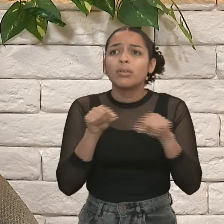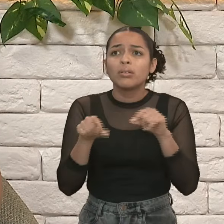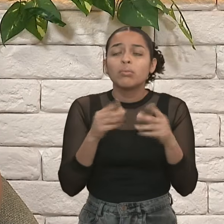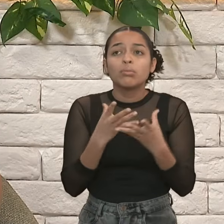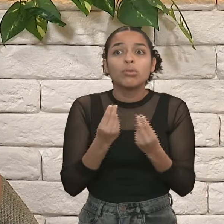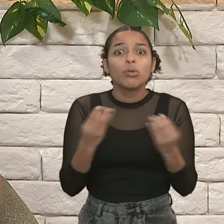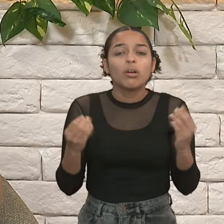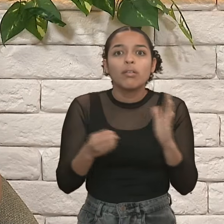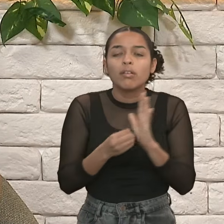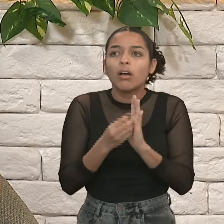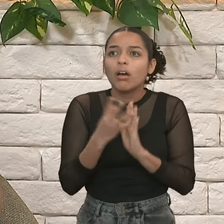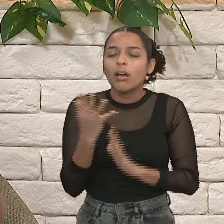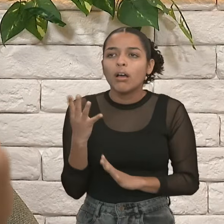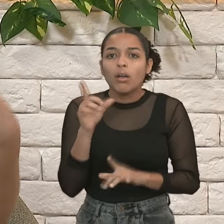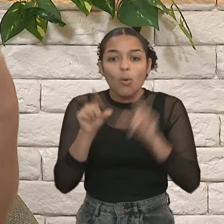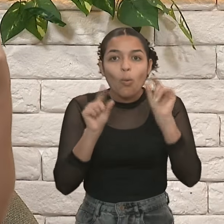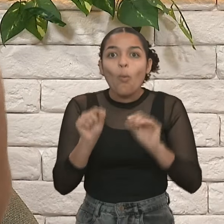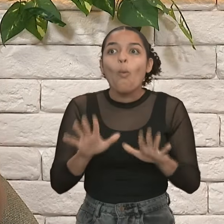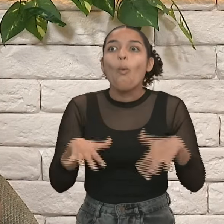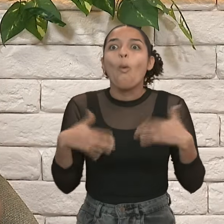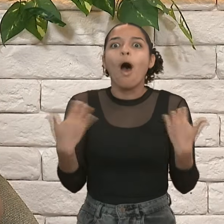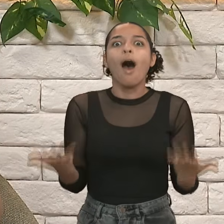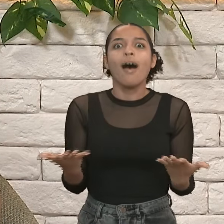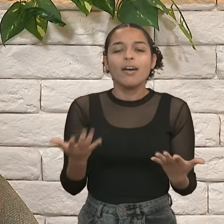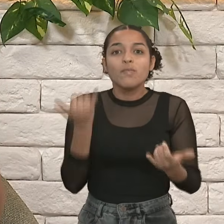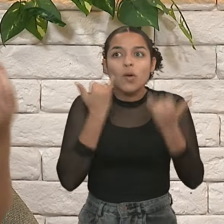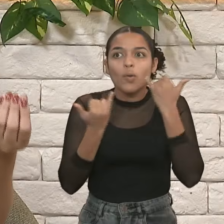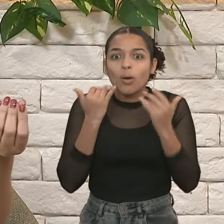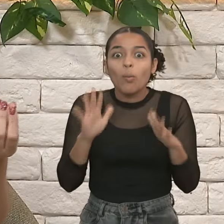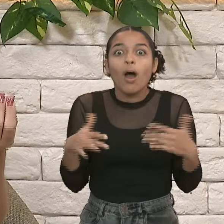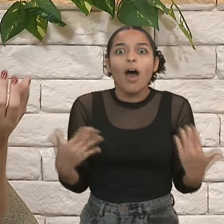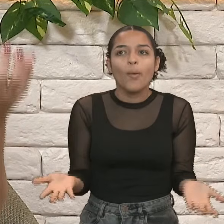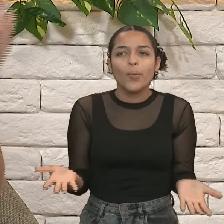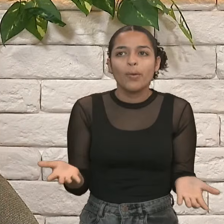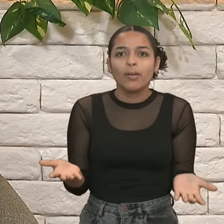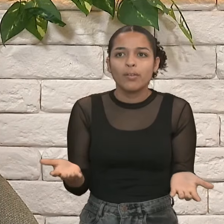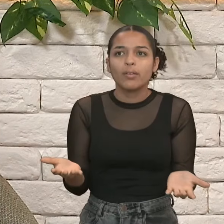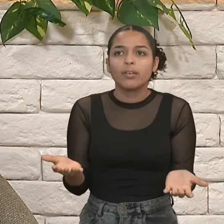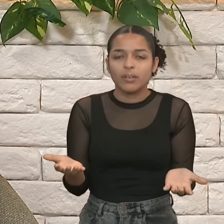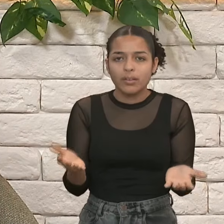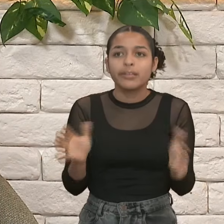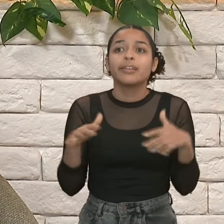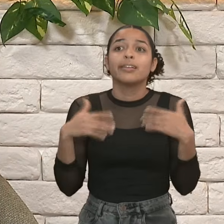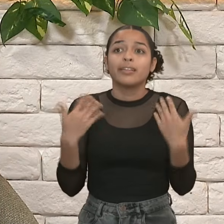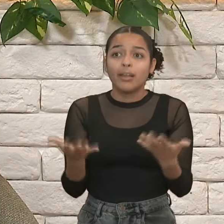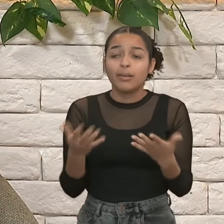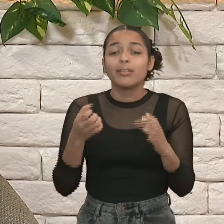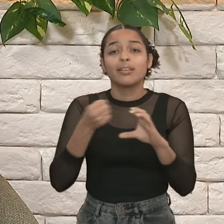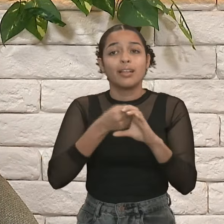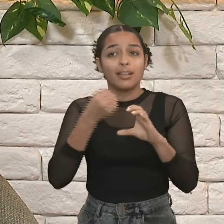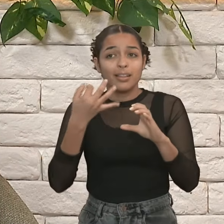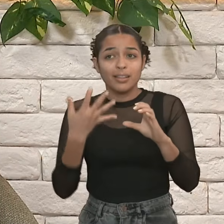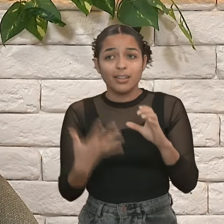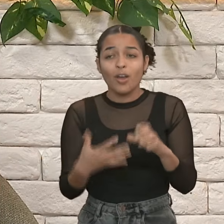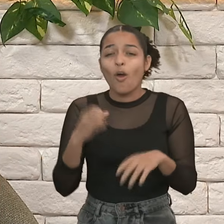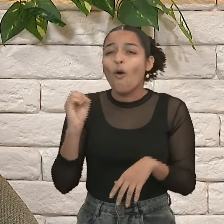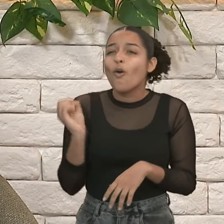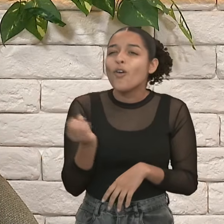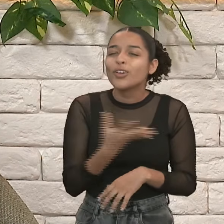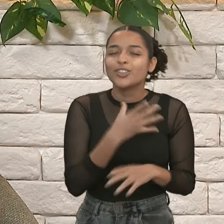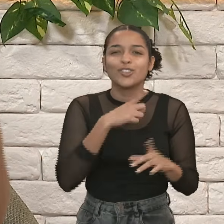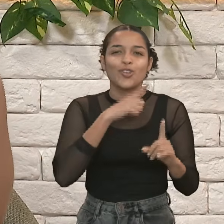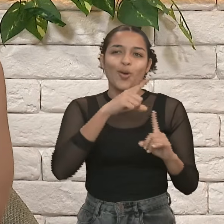perde. Então, a instantaneidade, a multiplicidade, elas caracterizam essas novas telas, que é delas que a gente está falando. Então, por